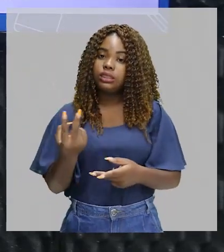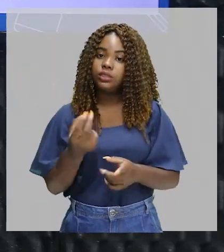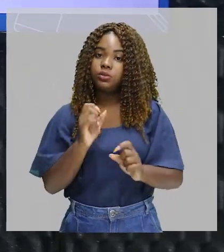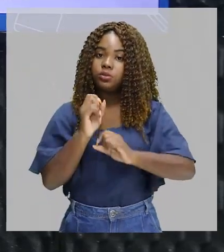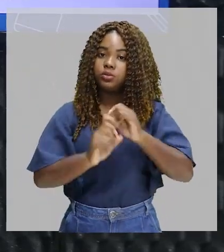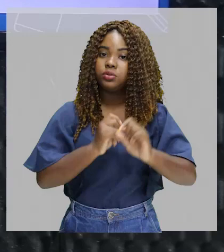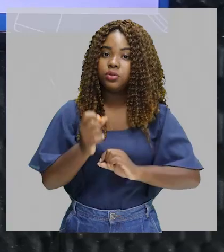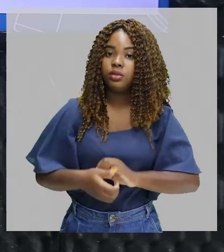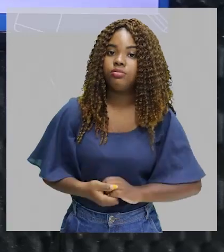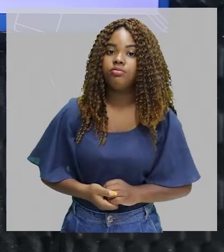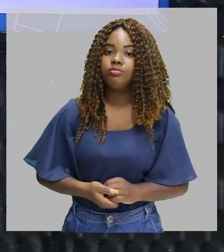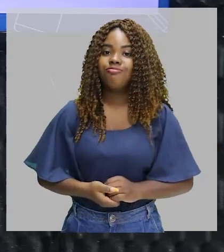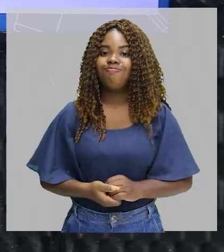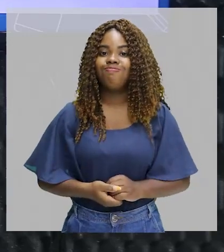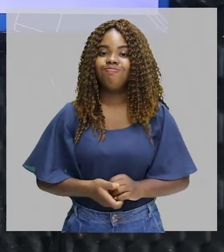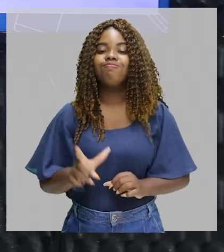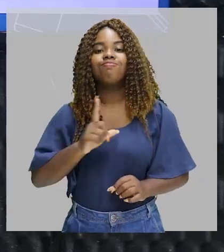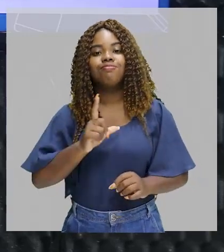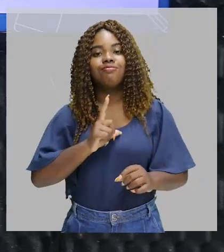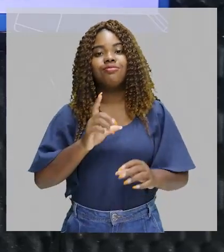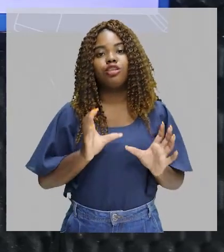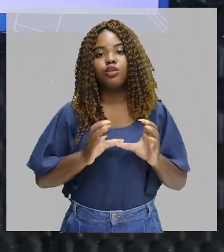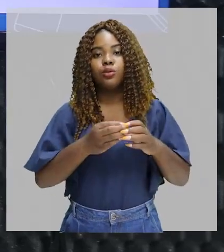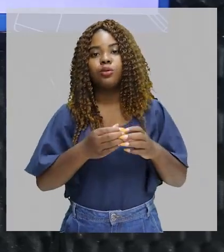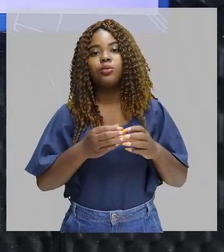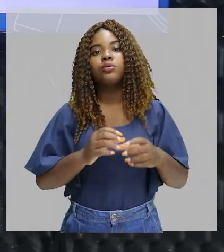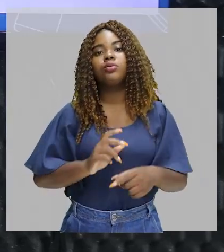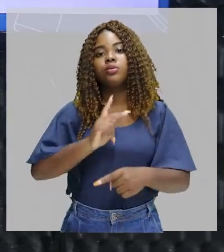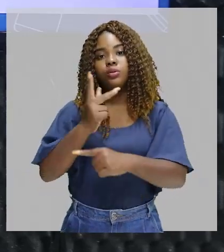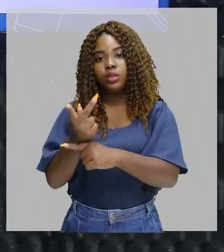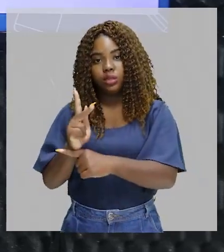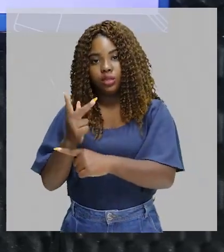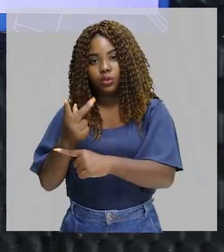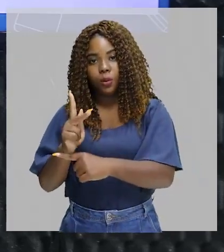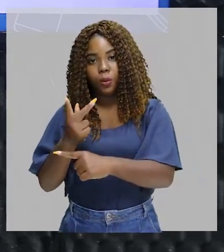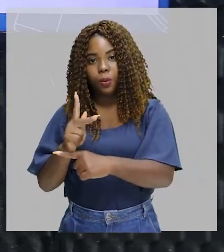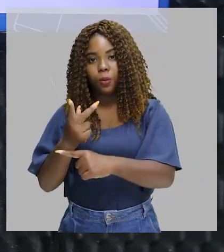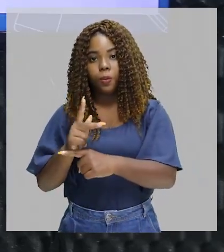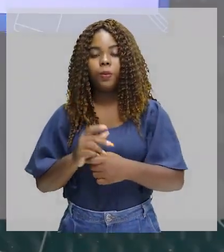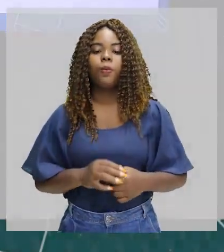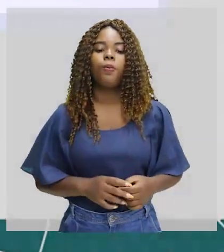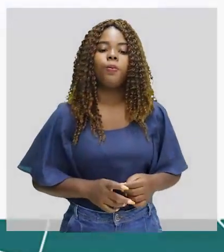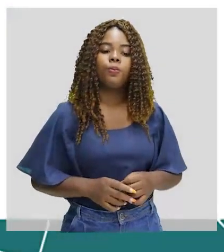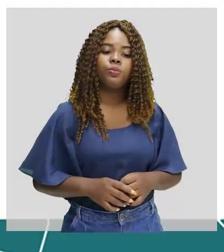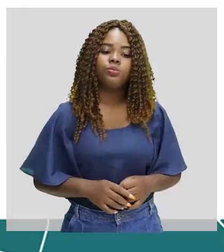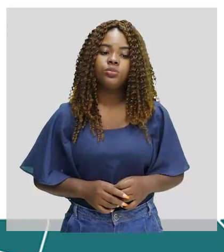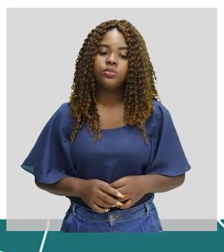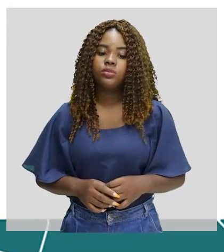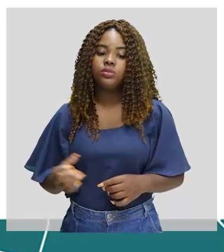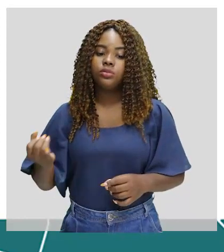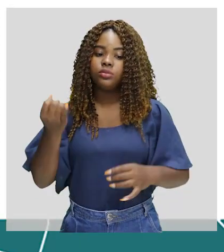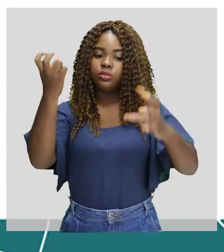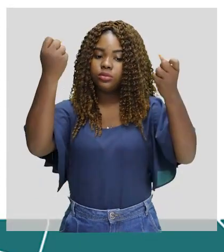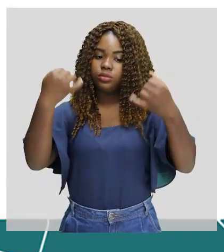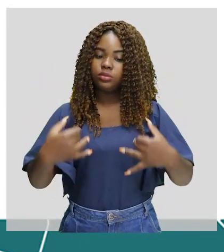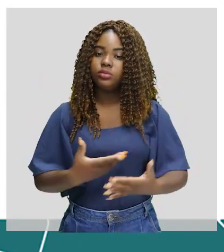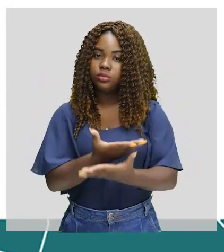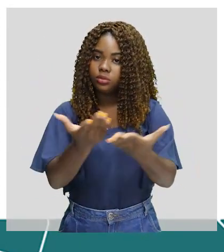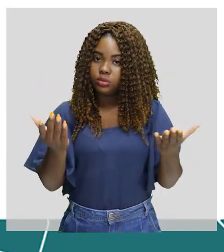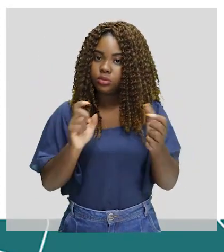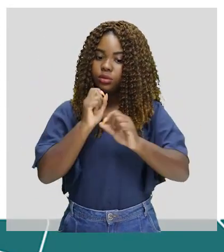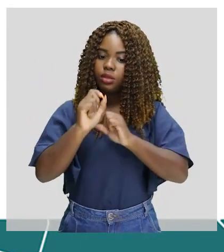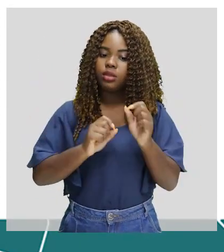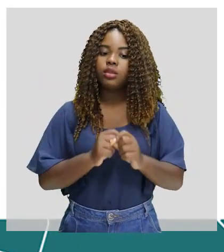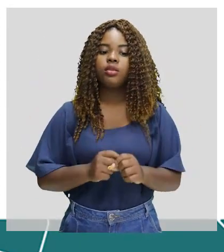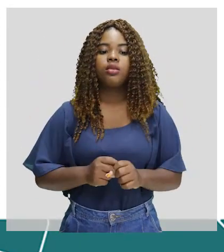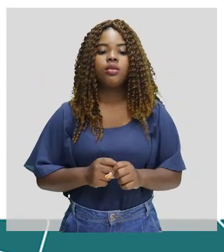justamente a presença do grupo hidrogênio, ok? Uma coisa importante a gente destacar é o seguinte,